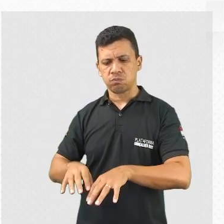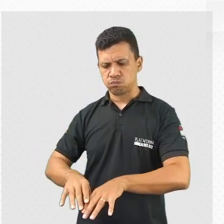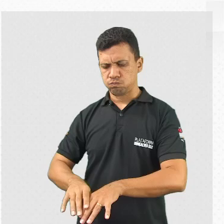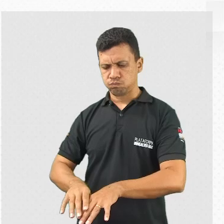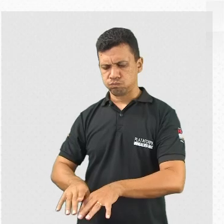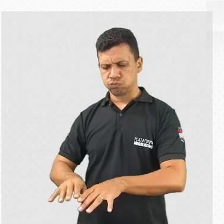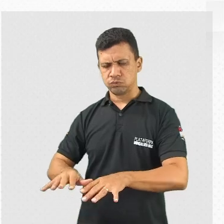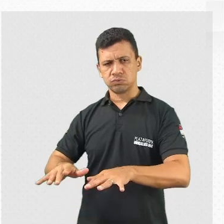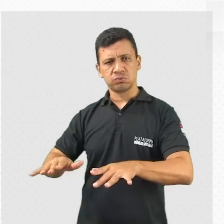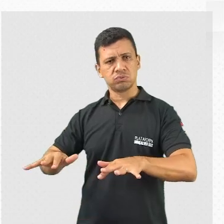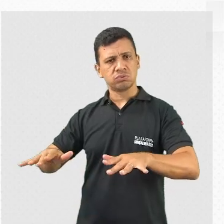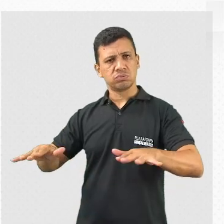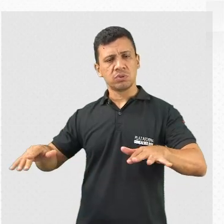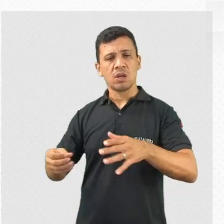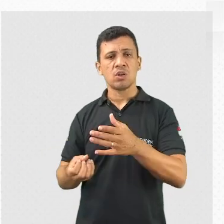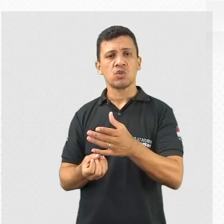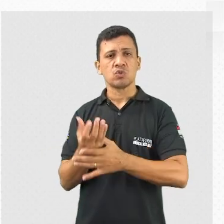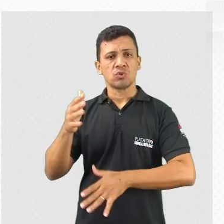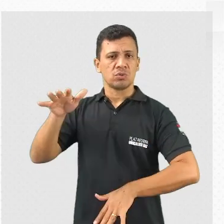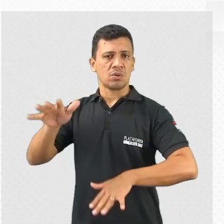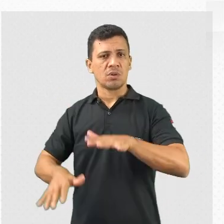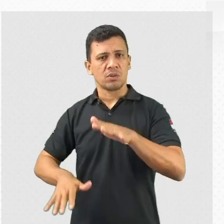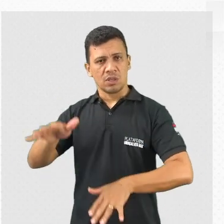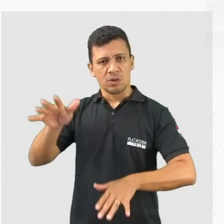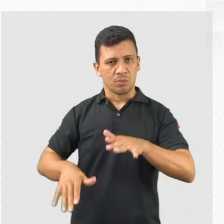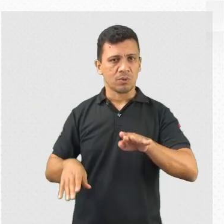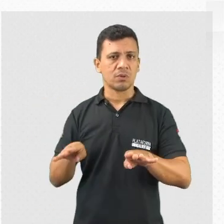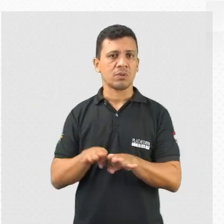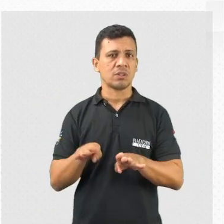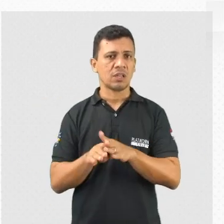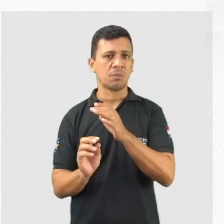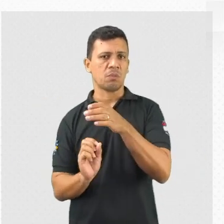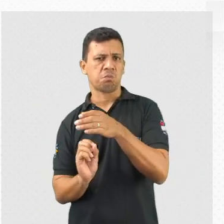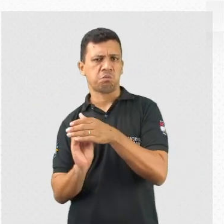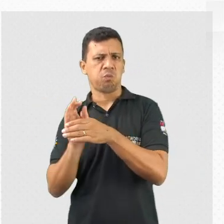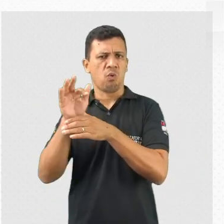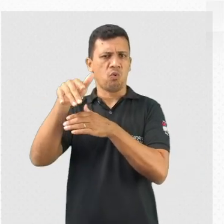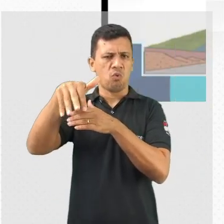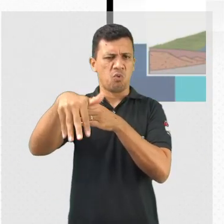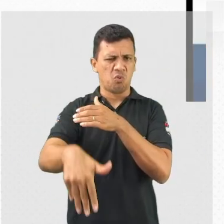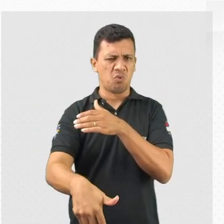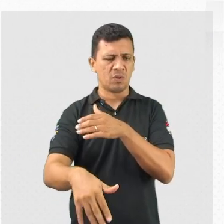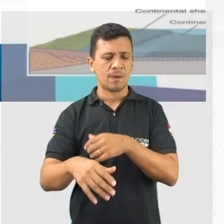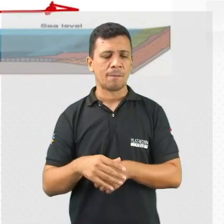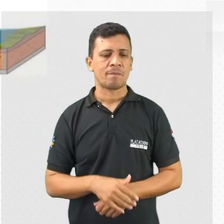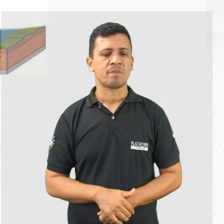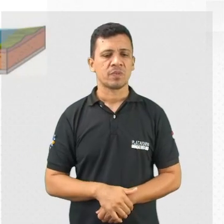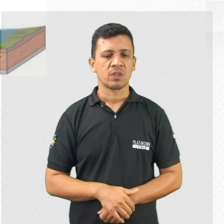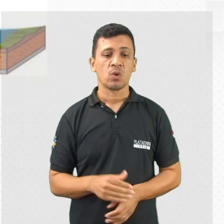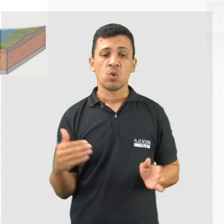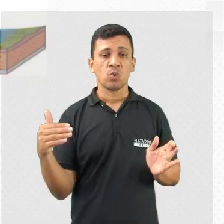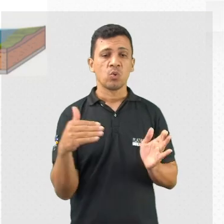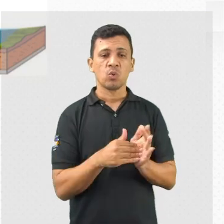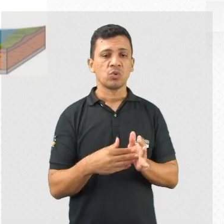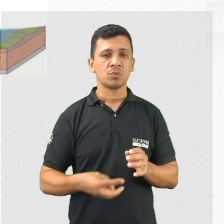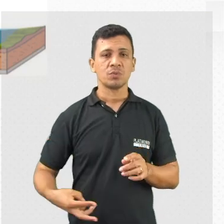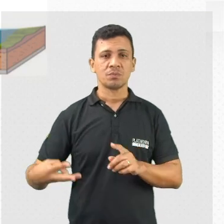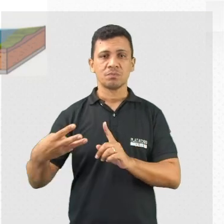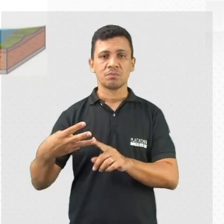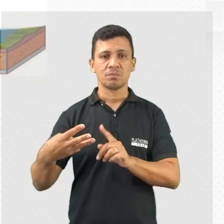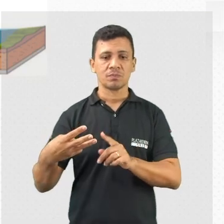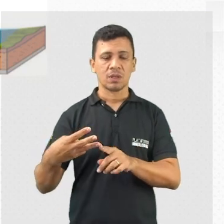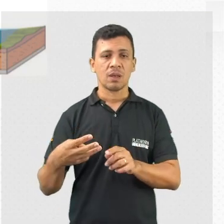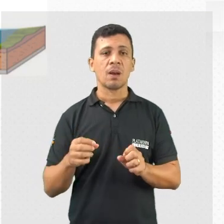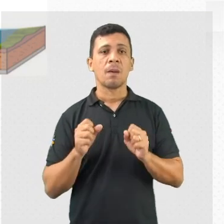oceânico, originando terremotos e vulcões. E o último movimento, Marcos, tu já me disse que as placas podem